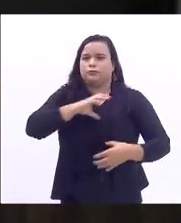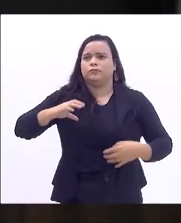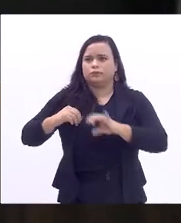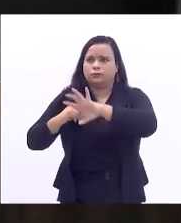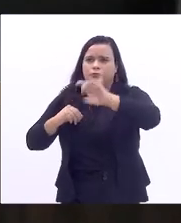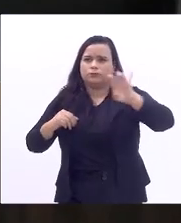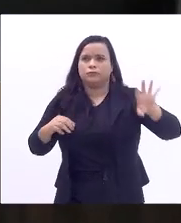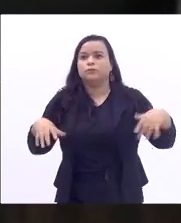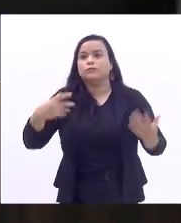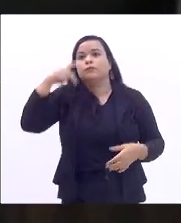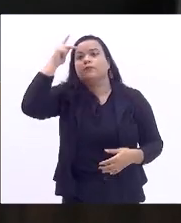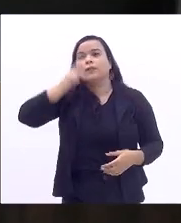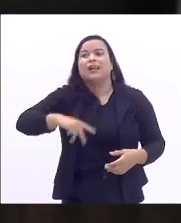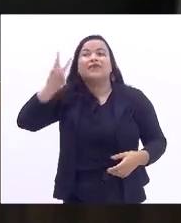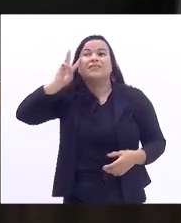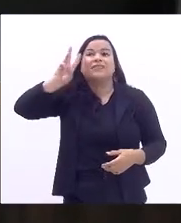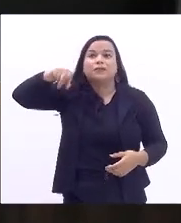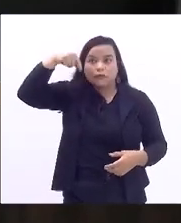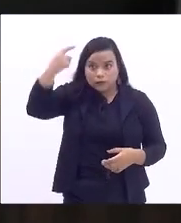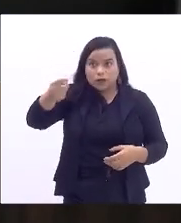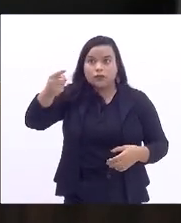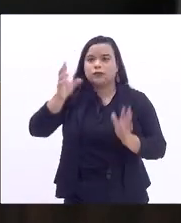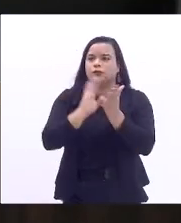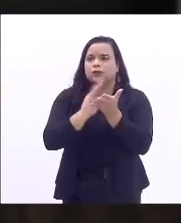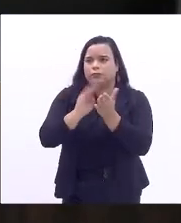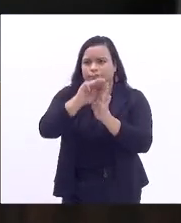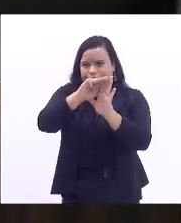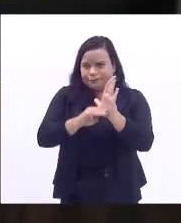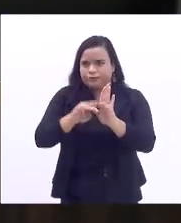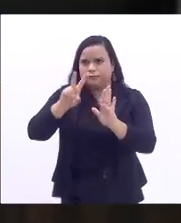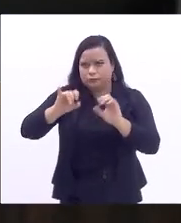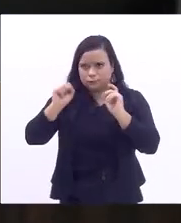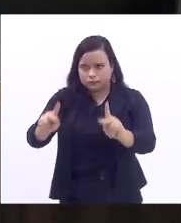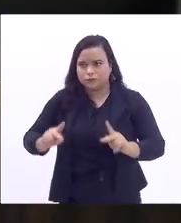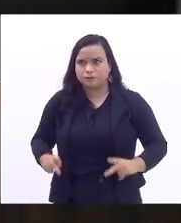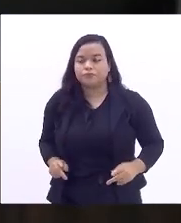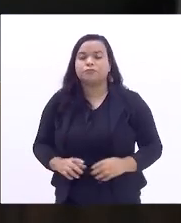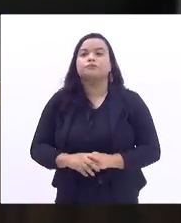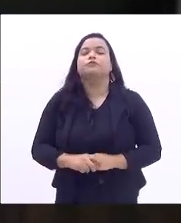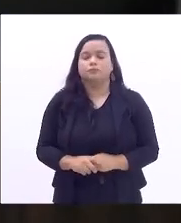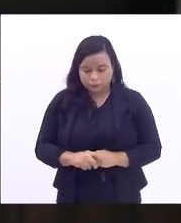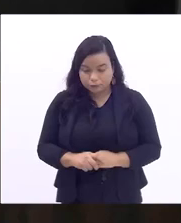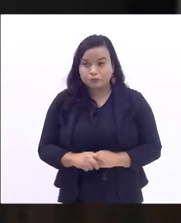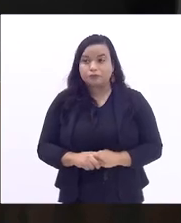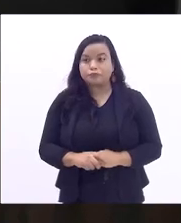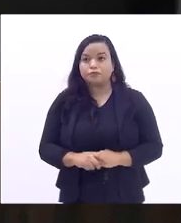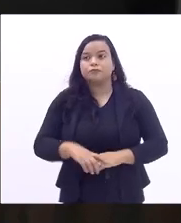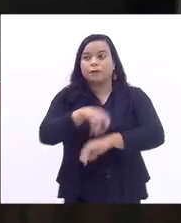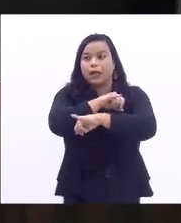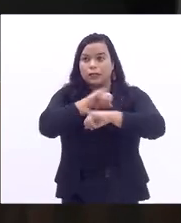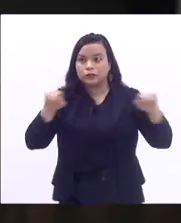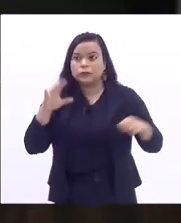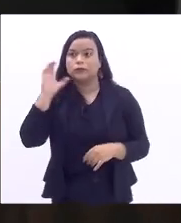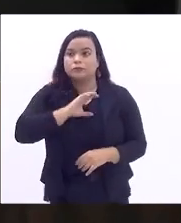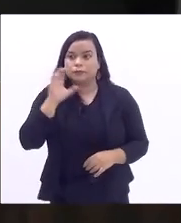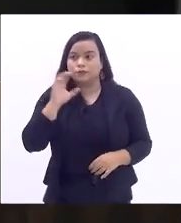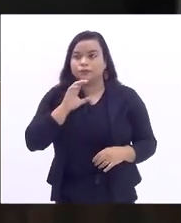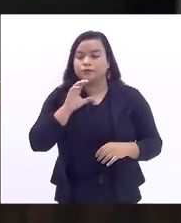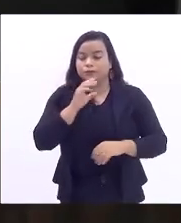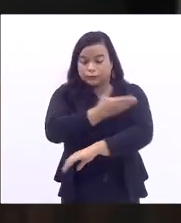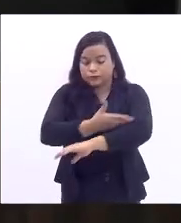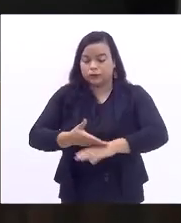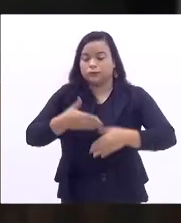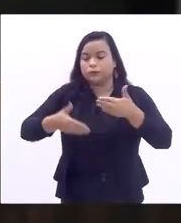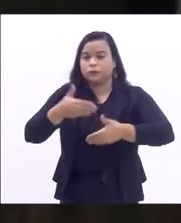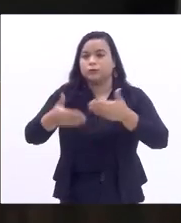presidentes na próxima terça estará em pauta tá bom o anuncio a implantação de